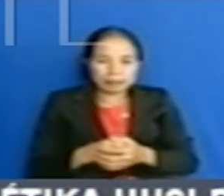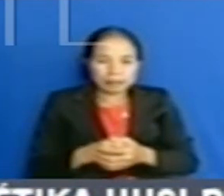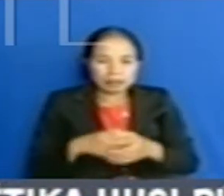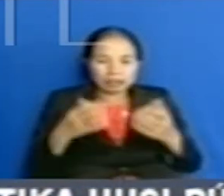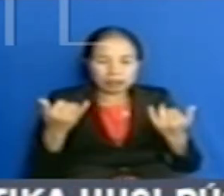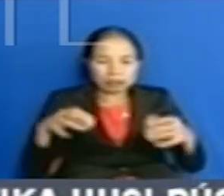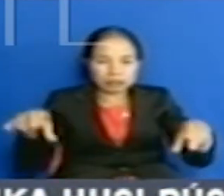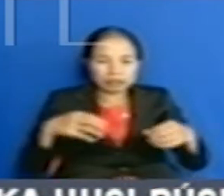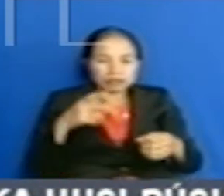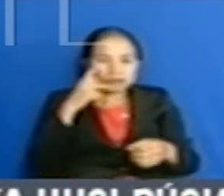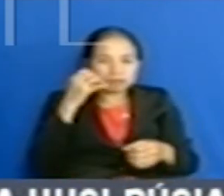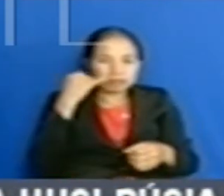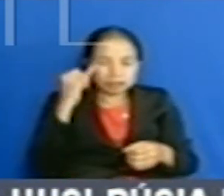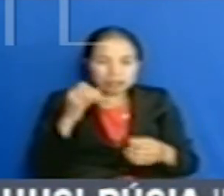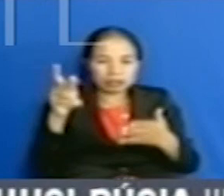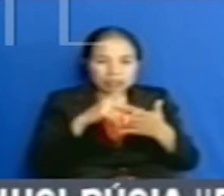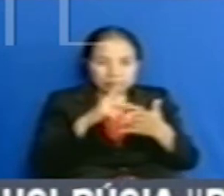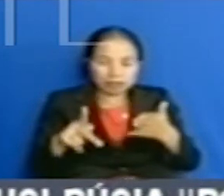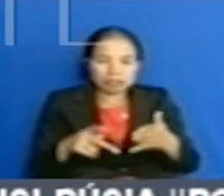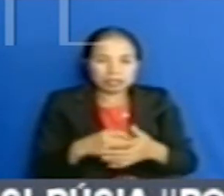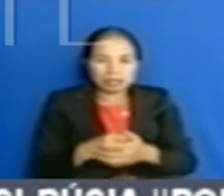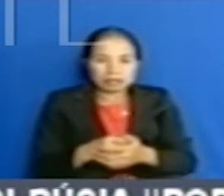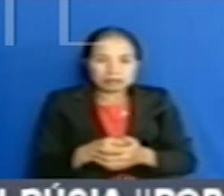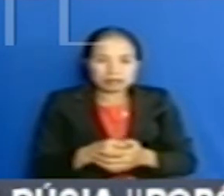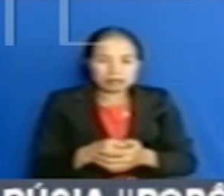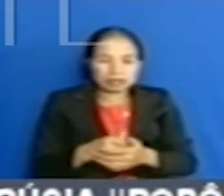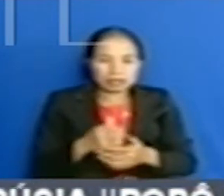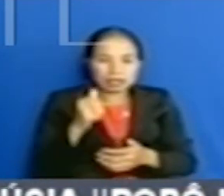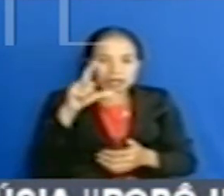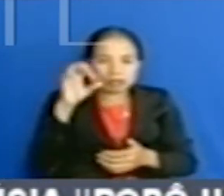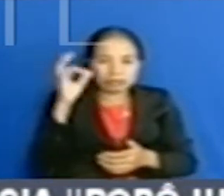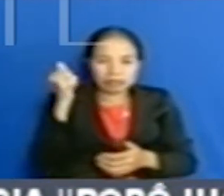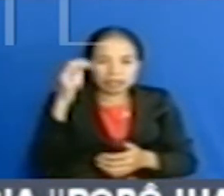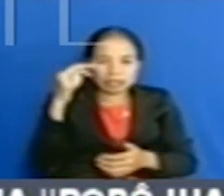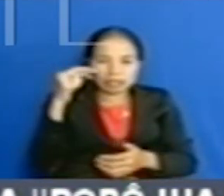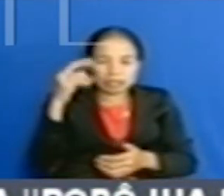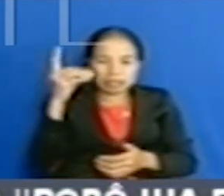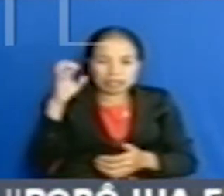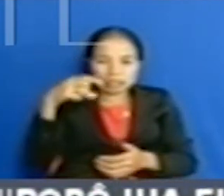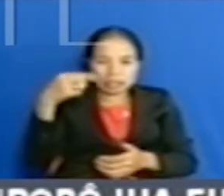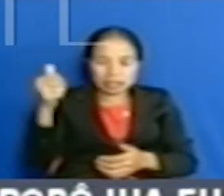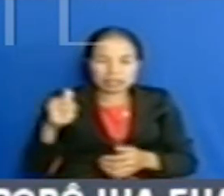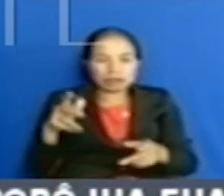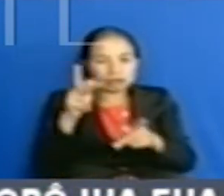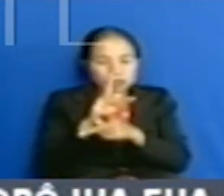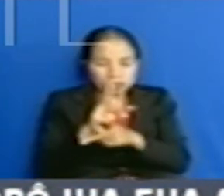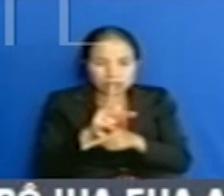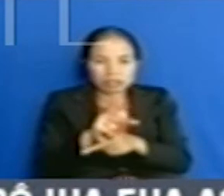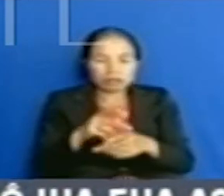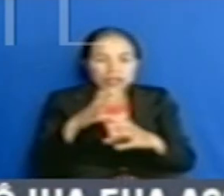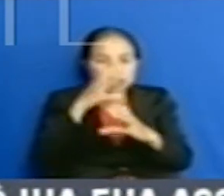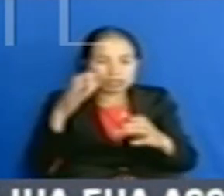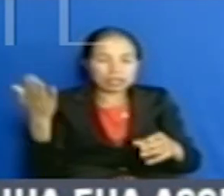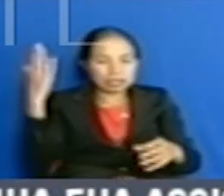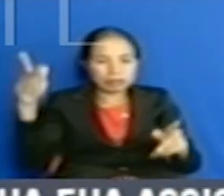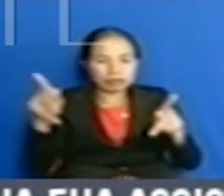investigação criminal, no direção inteligência, no antifraude alfândega. Dada ona linha polícia, onde assegura careta Sirenei a Porto Dili, no